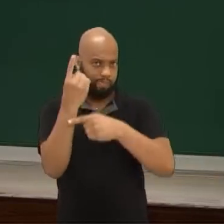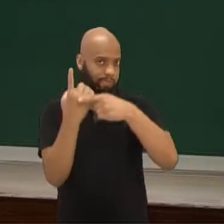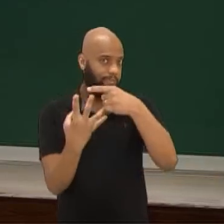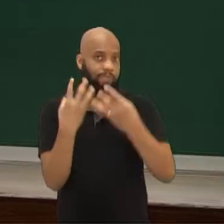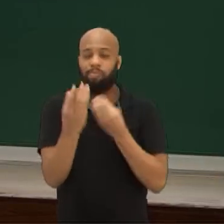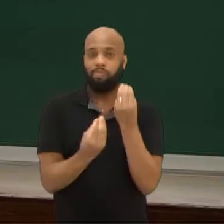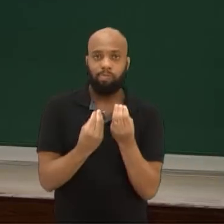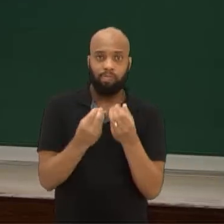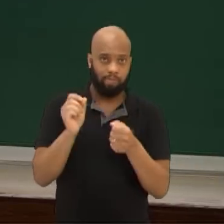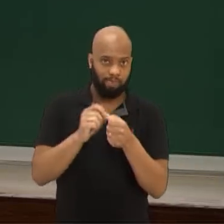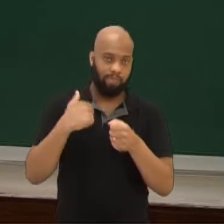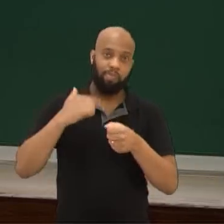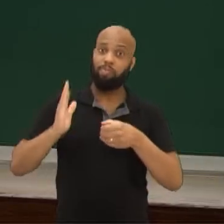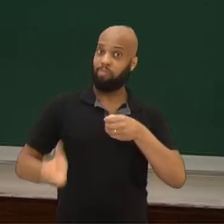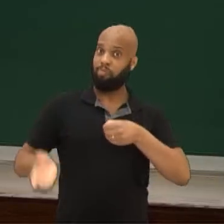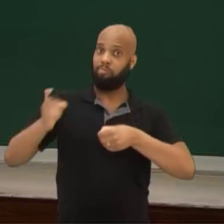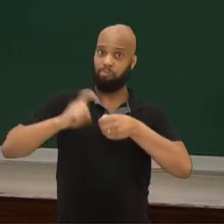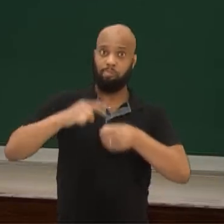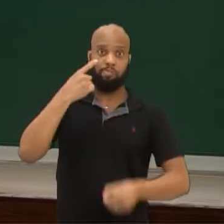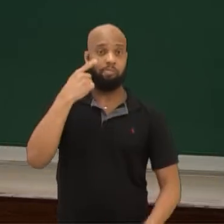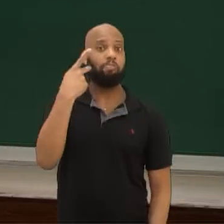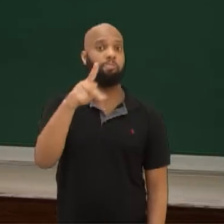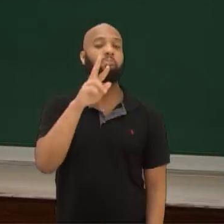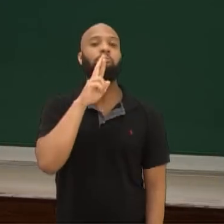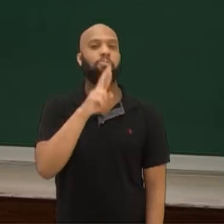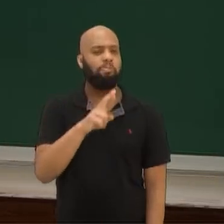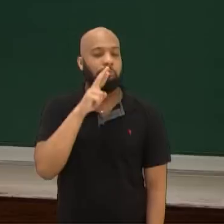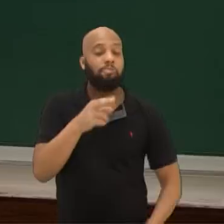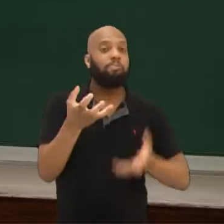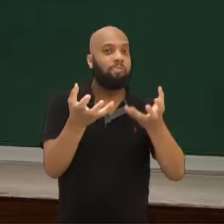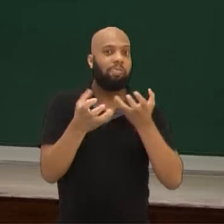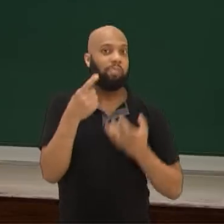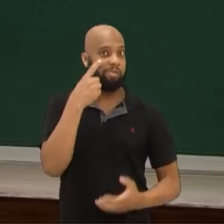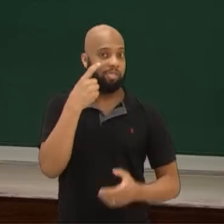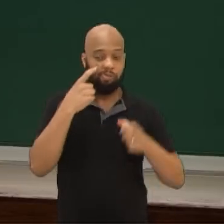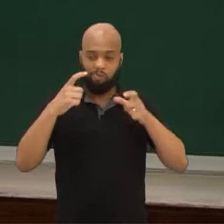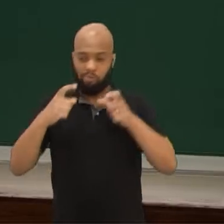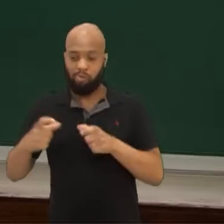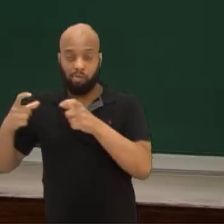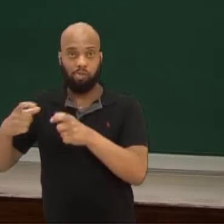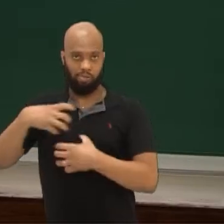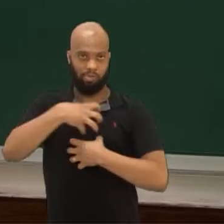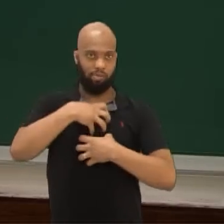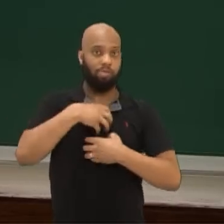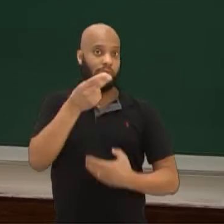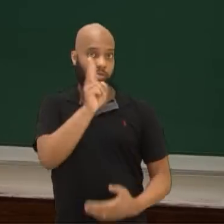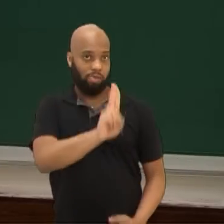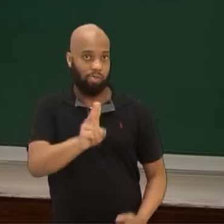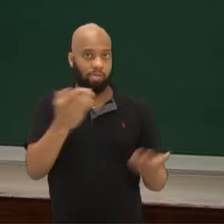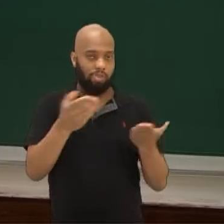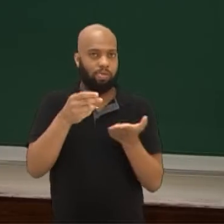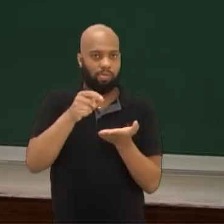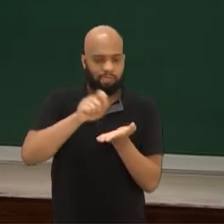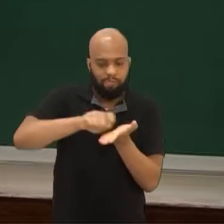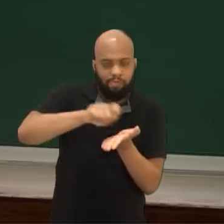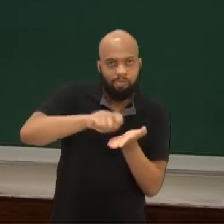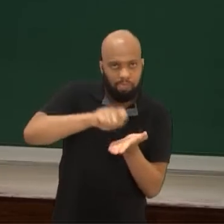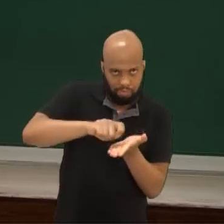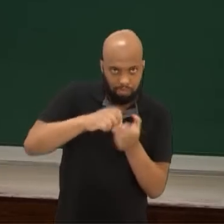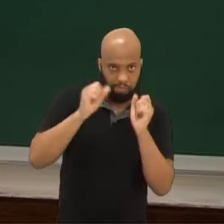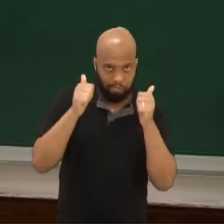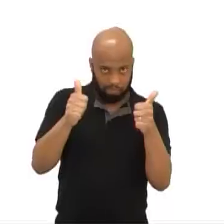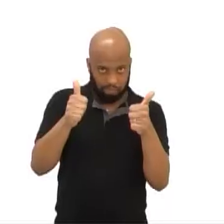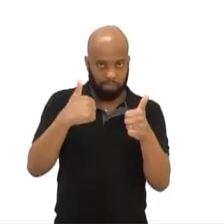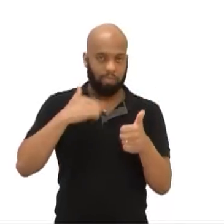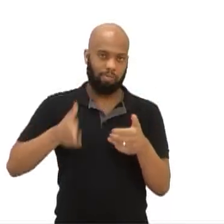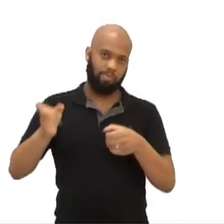ou 1/4 da volta. Representem essas posições em relação à TV ou ao celular, usando o quê? Os lápis ou as canetas.